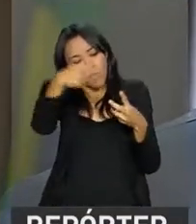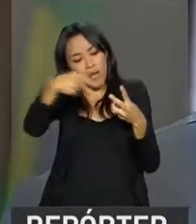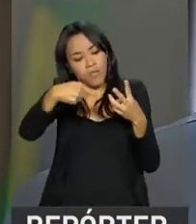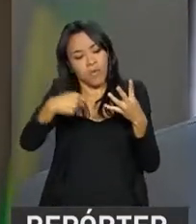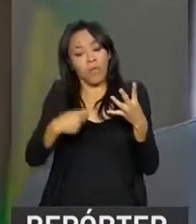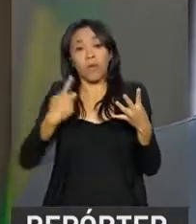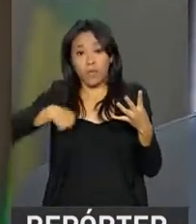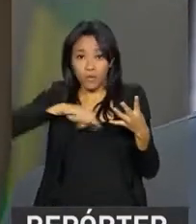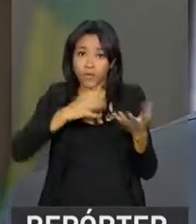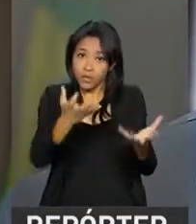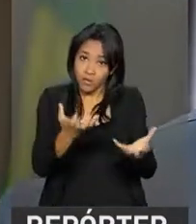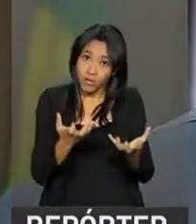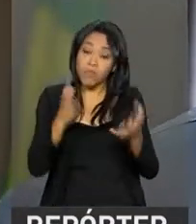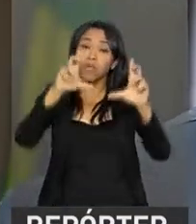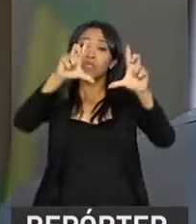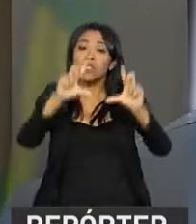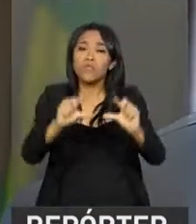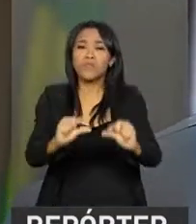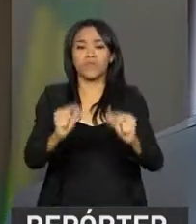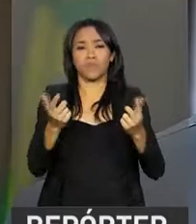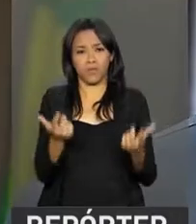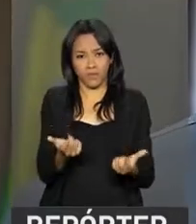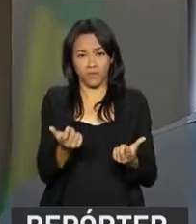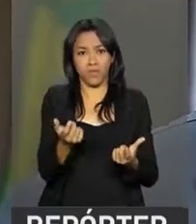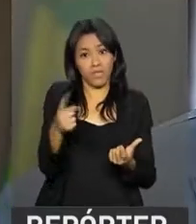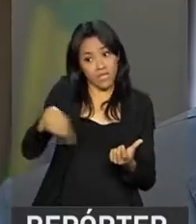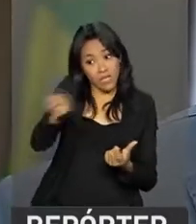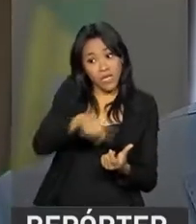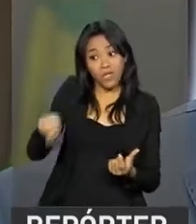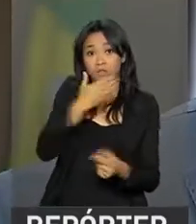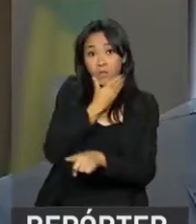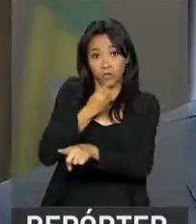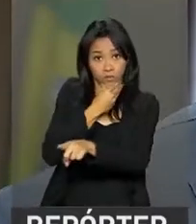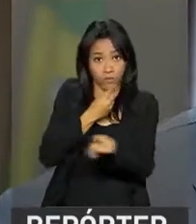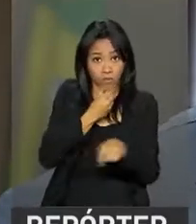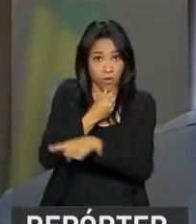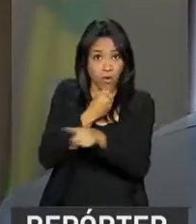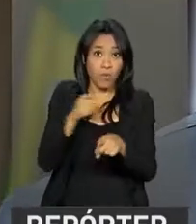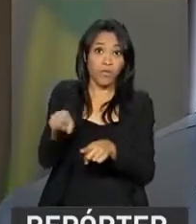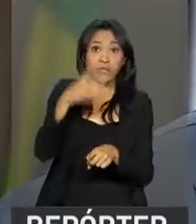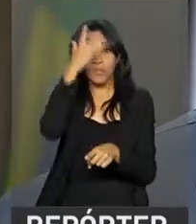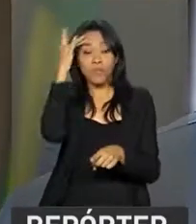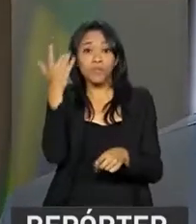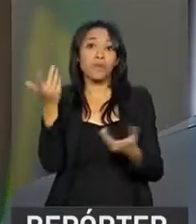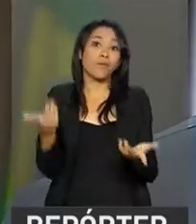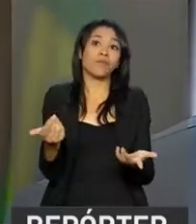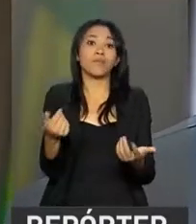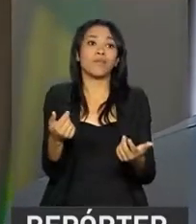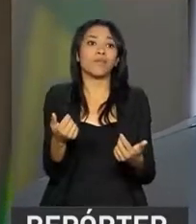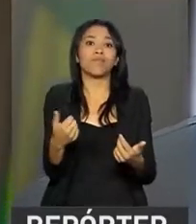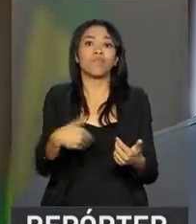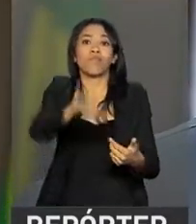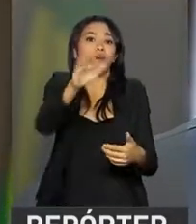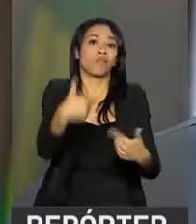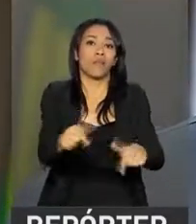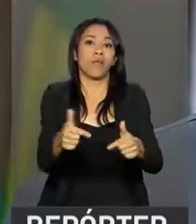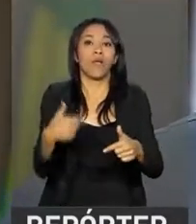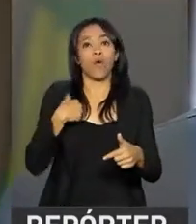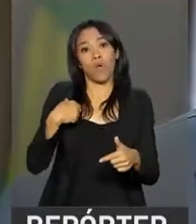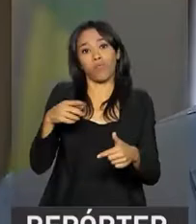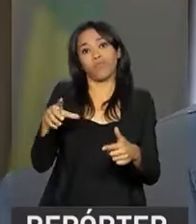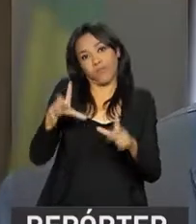pretendemos e com isso diminuir que essa esqueça que esses homens passou de as pessoas inativas ou mesmo ter um aço o seu tempo de vida